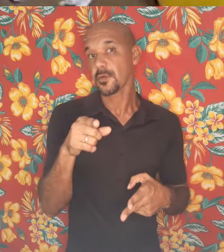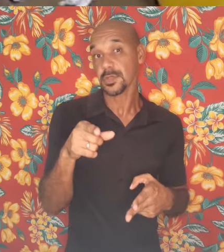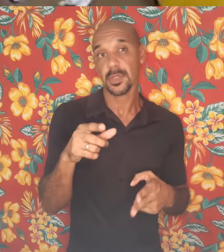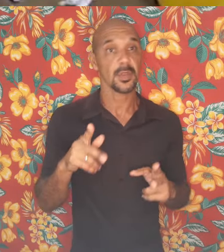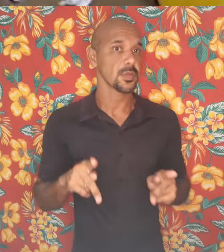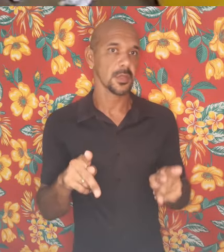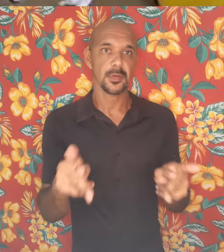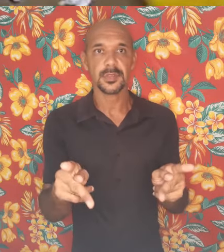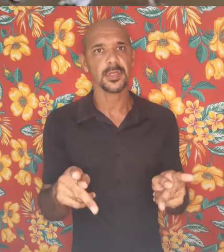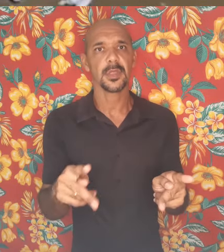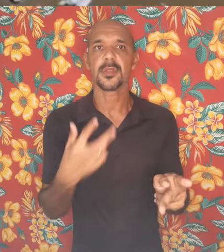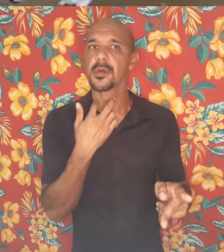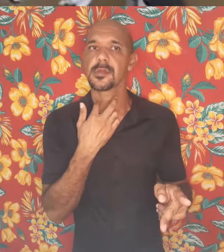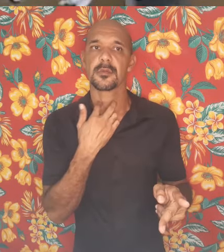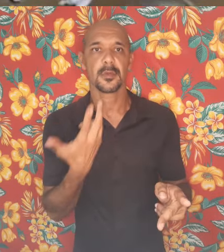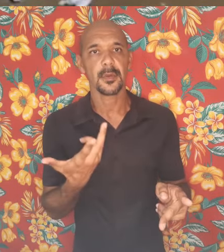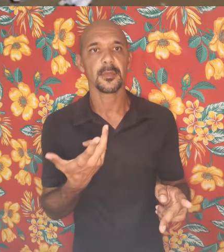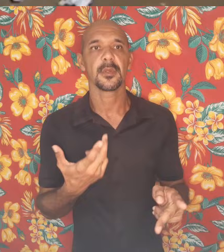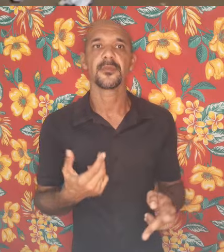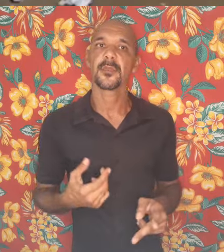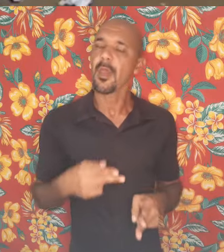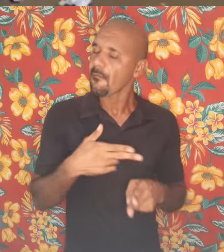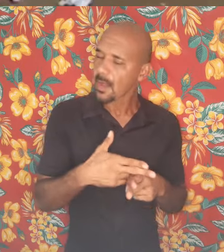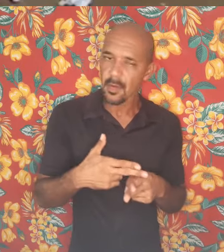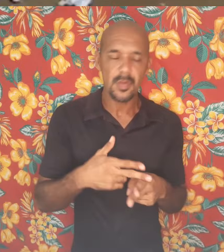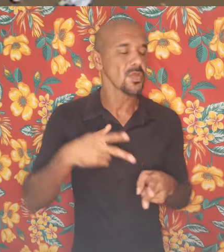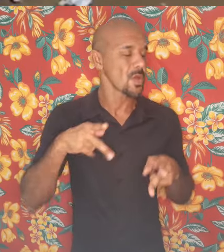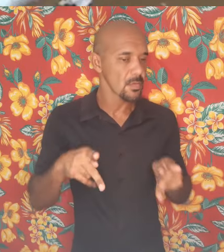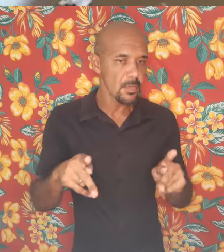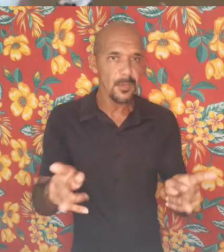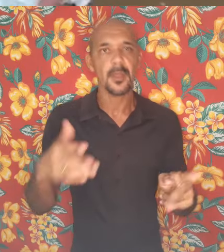de profundidade, tá bom? Vamos seguindo.